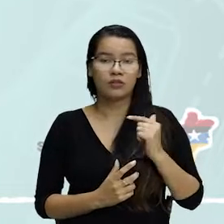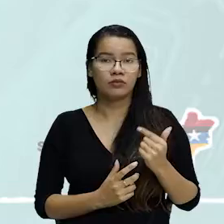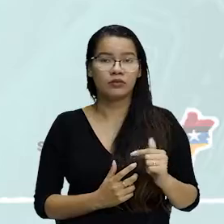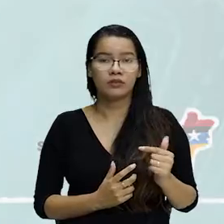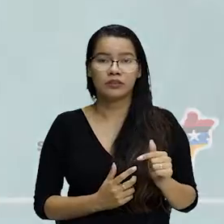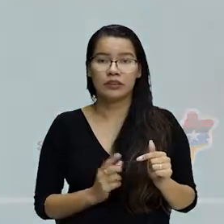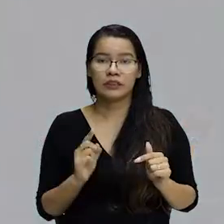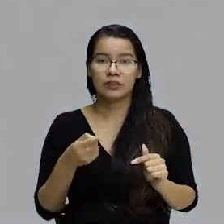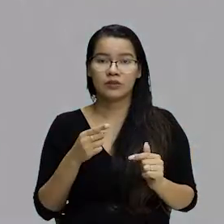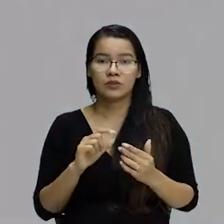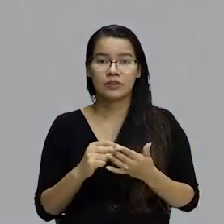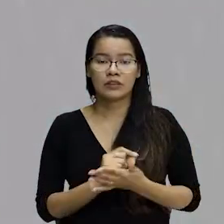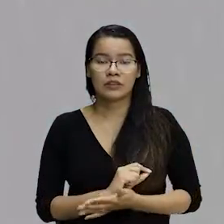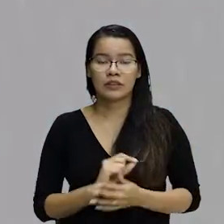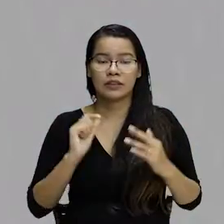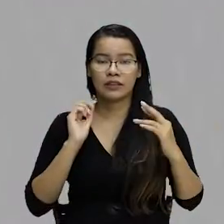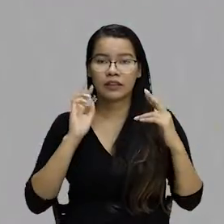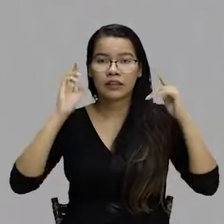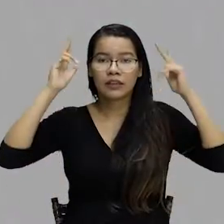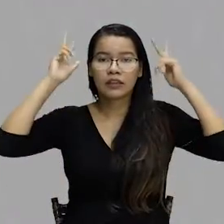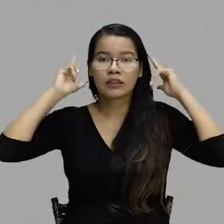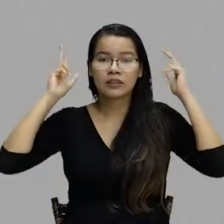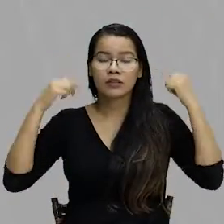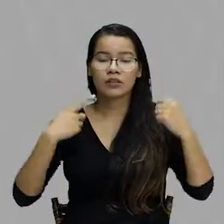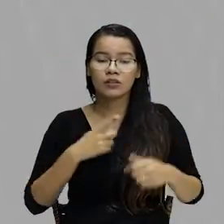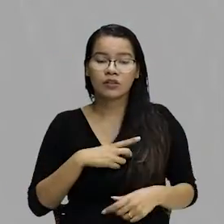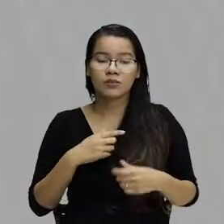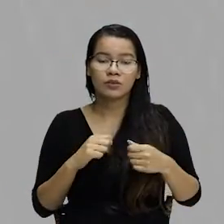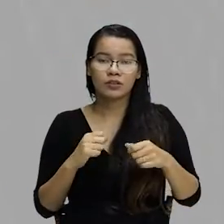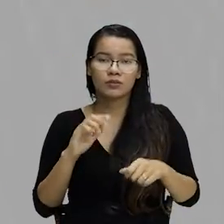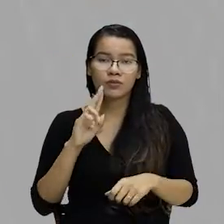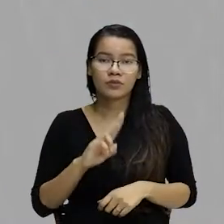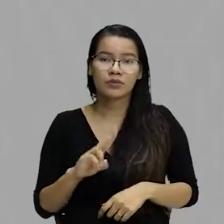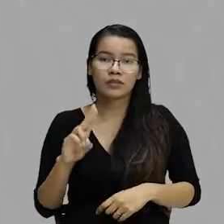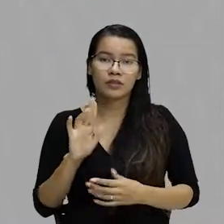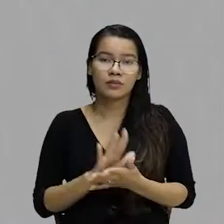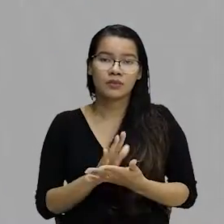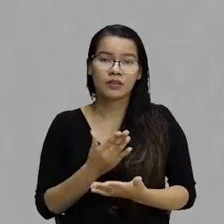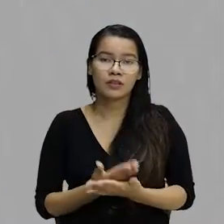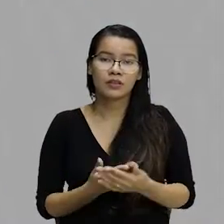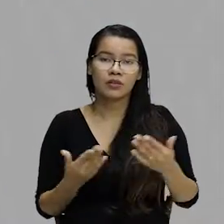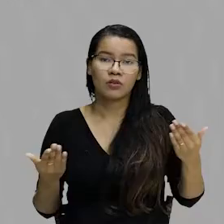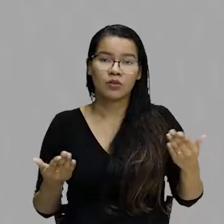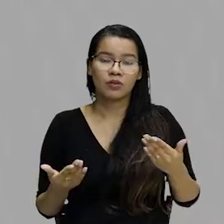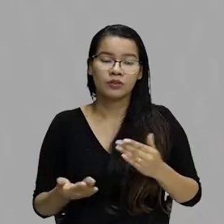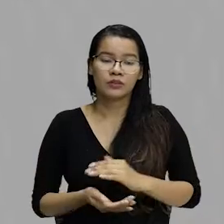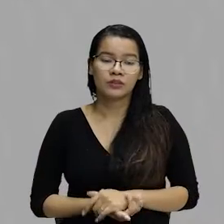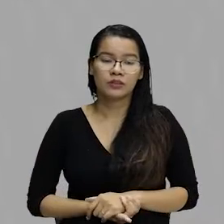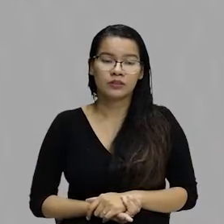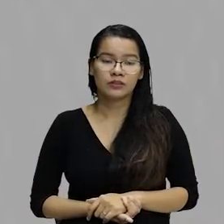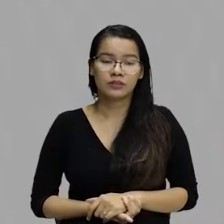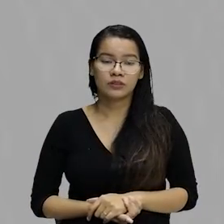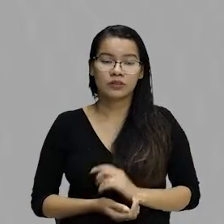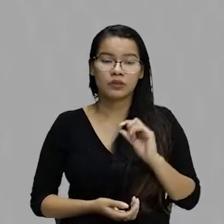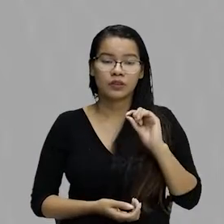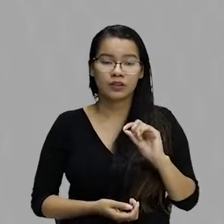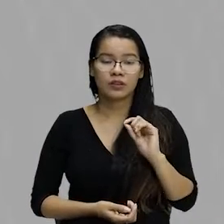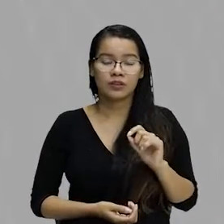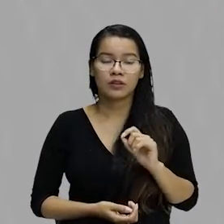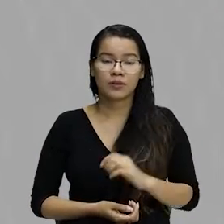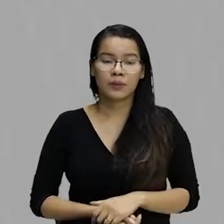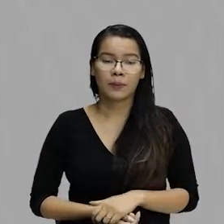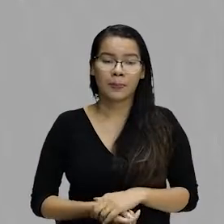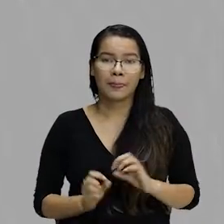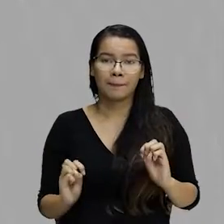Grécia e a gente pode utilizar a interpretação disso hoje, sem problema algum. O que são os